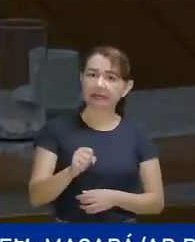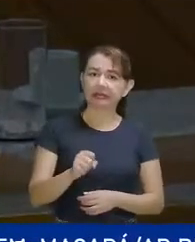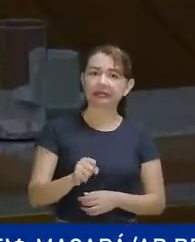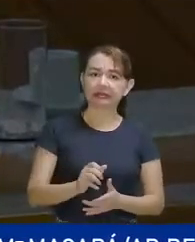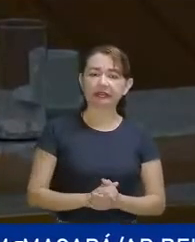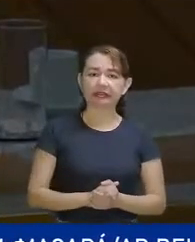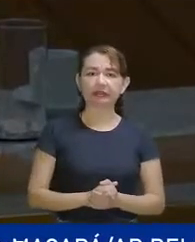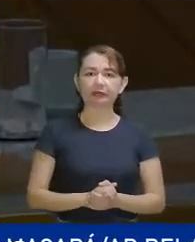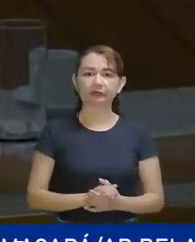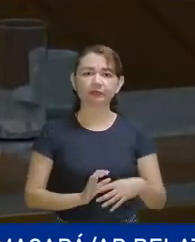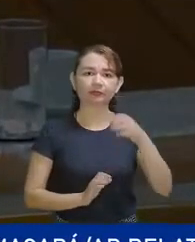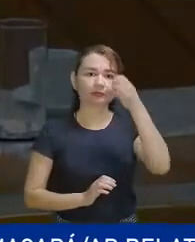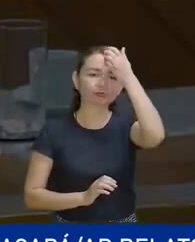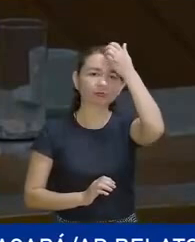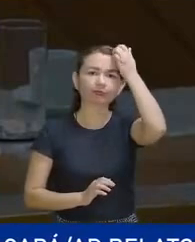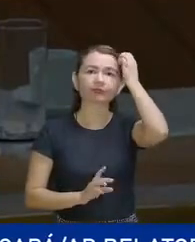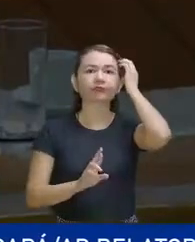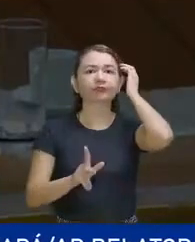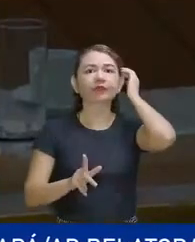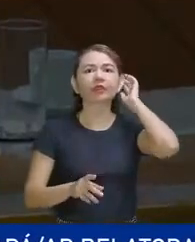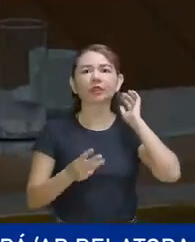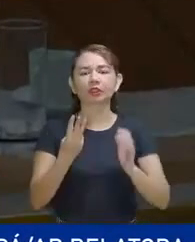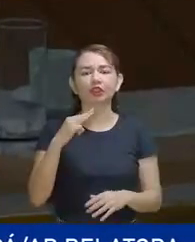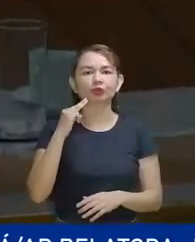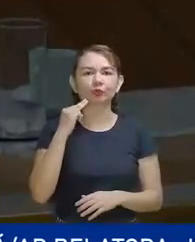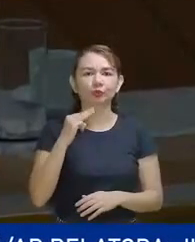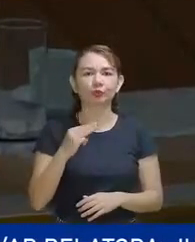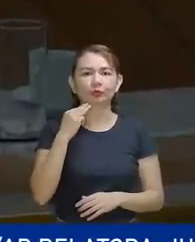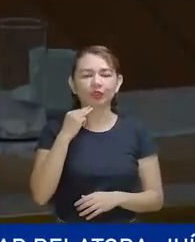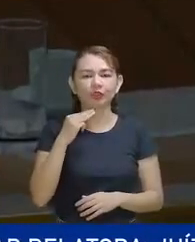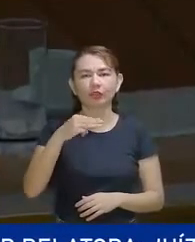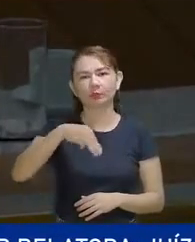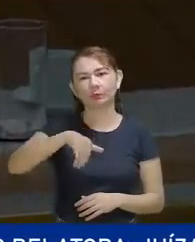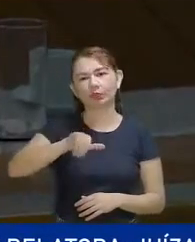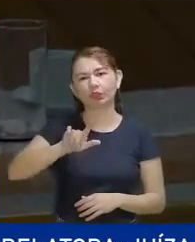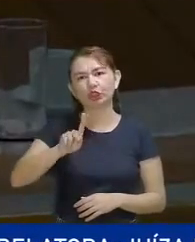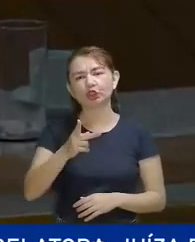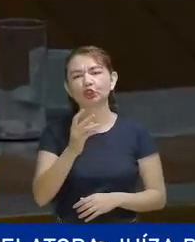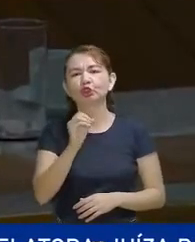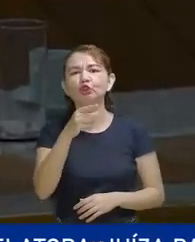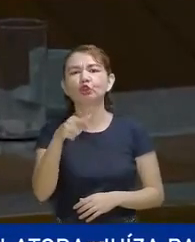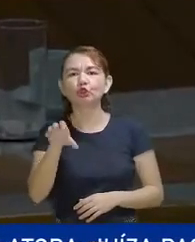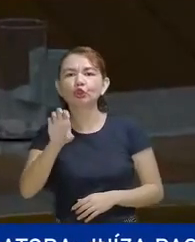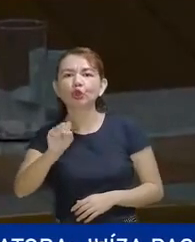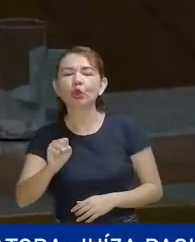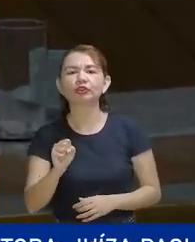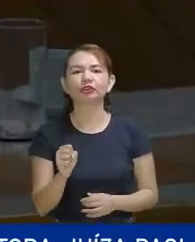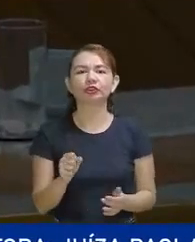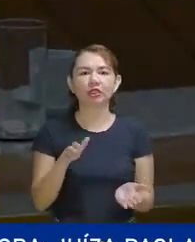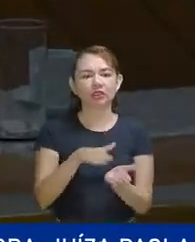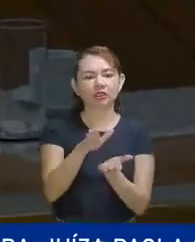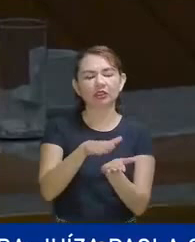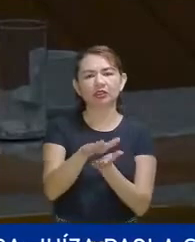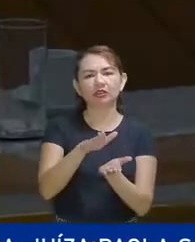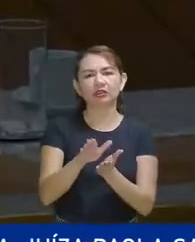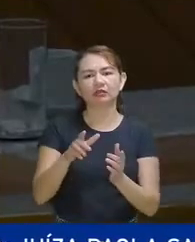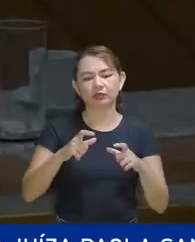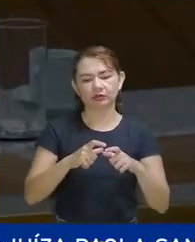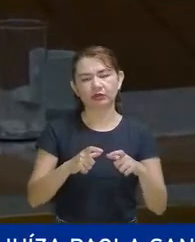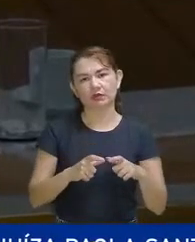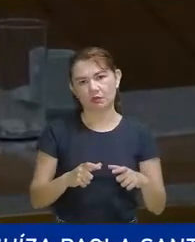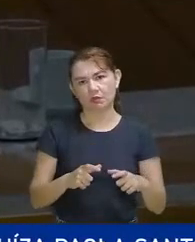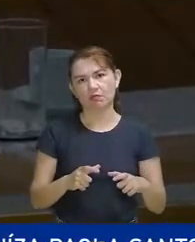ponto a ponto. Foram 3 milhões e pouco de santinhos, eu não sei, porque eu não vou lembrar do detalhamento da